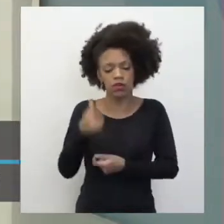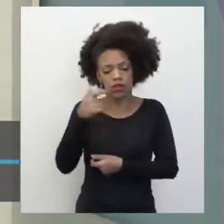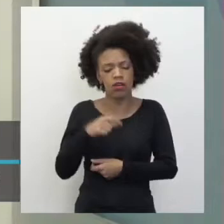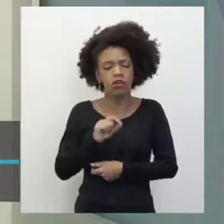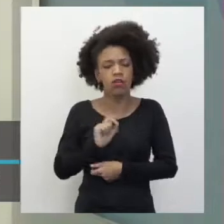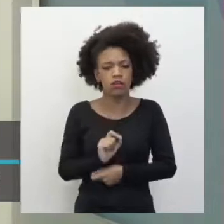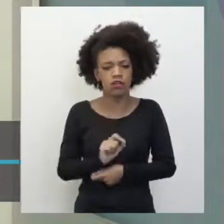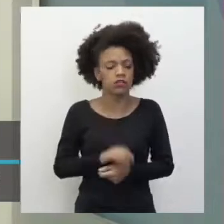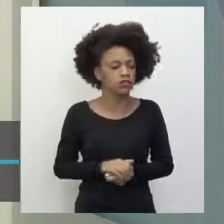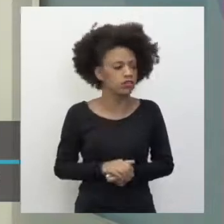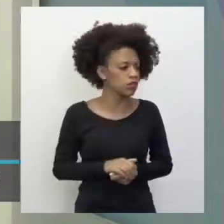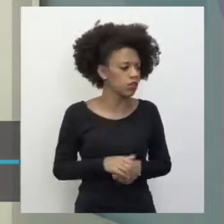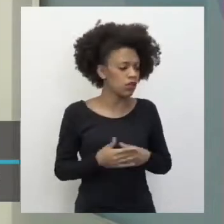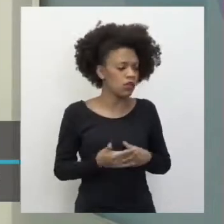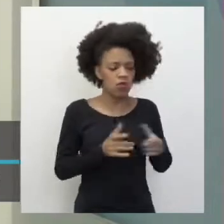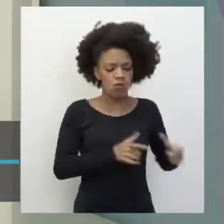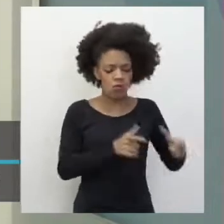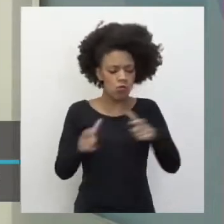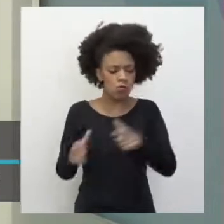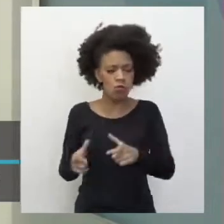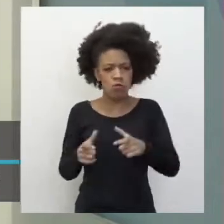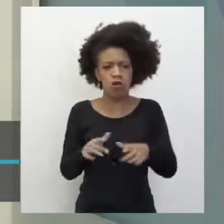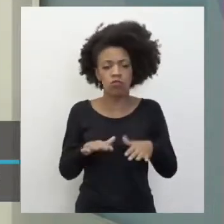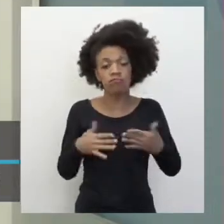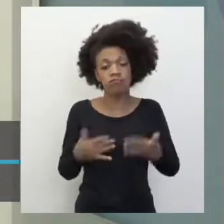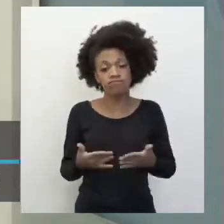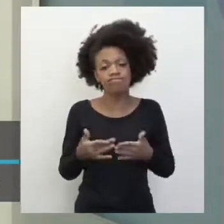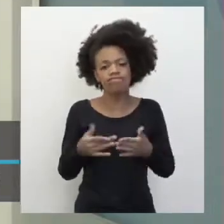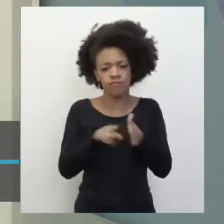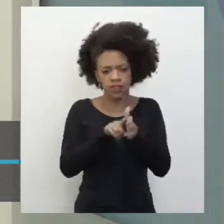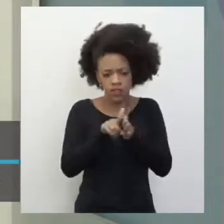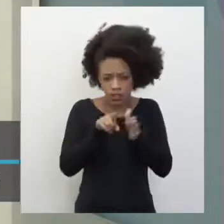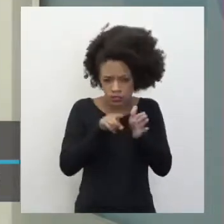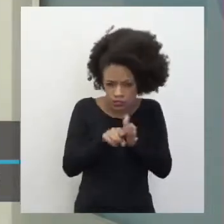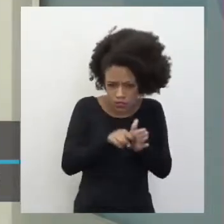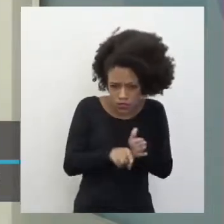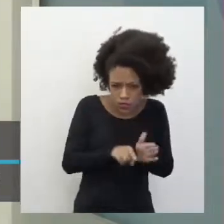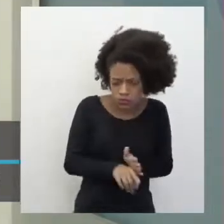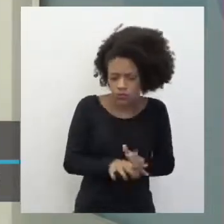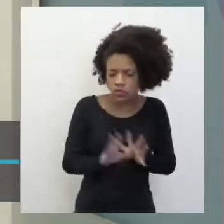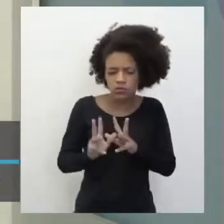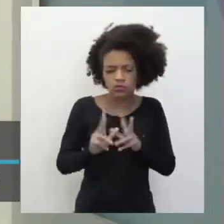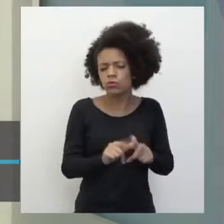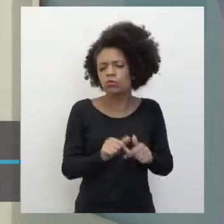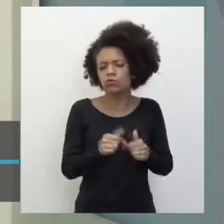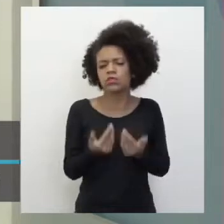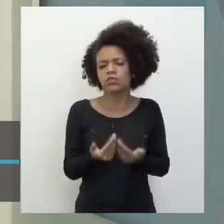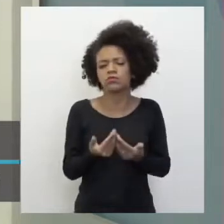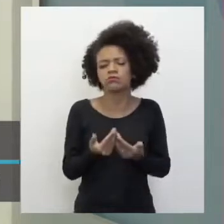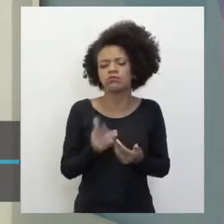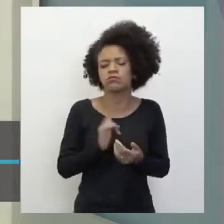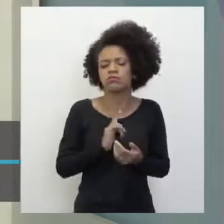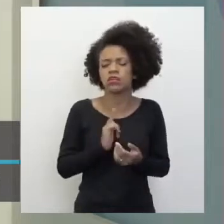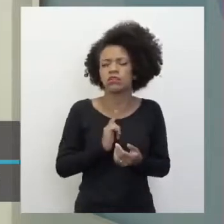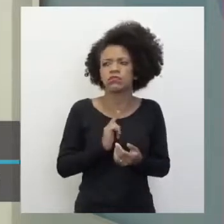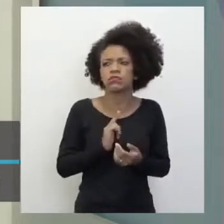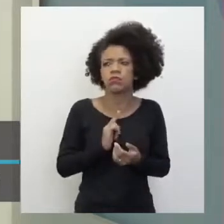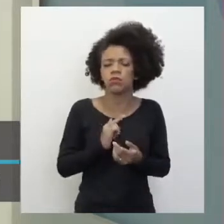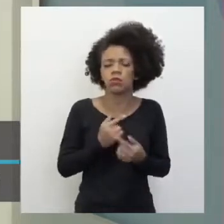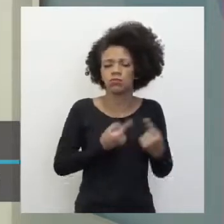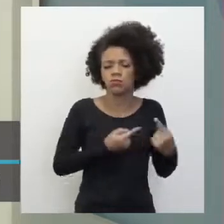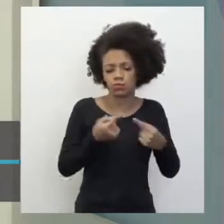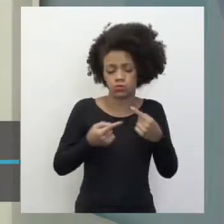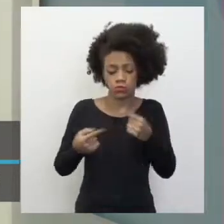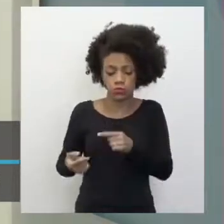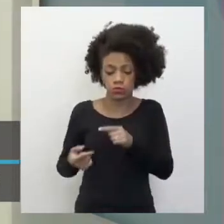onde viemos, para onde vamos. Então, essas questões todas acabam gerando esses